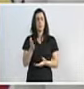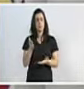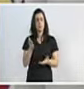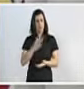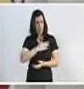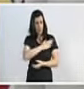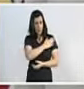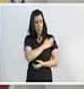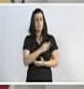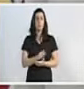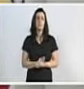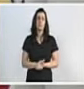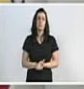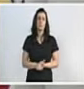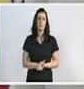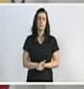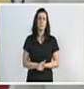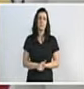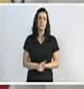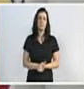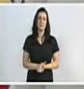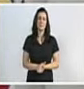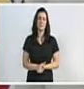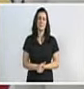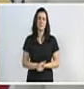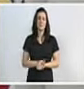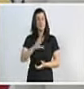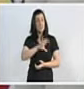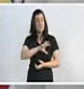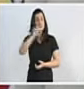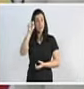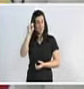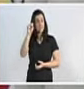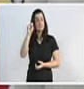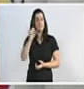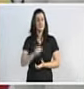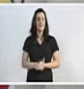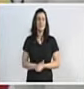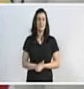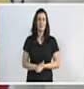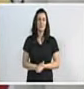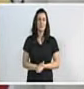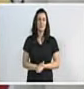Napoleão Bernardes, né, e com isso conseguir o êxito de reelegê-lo com